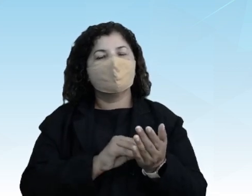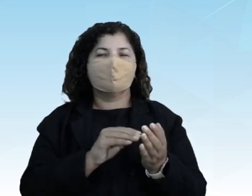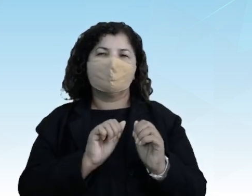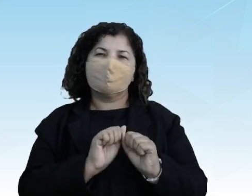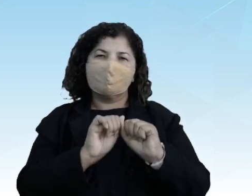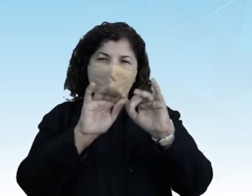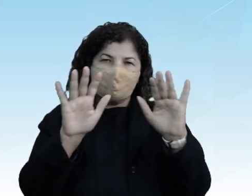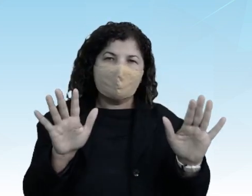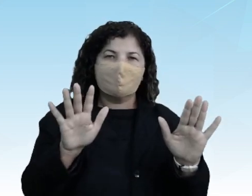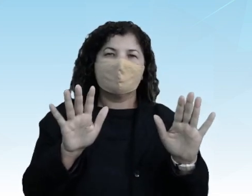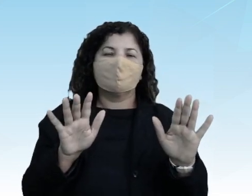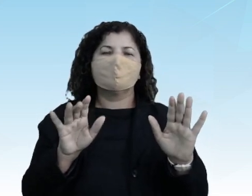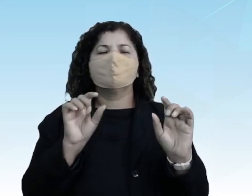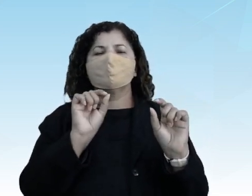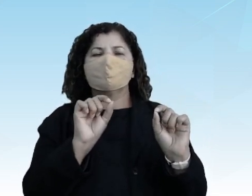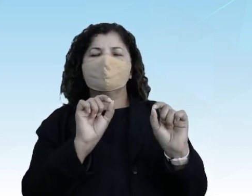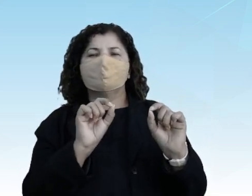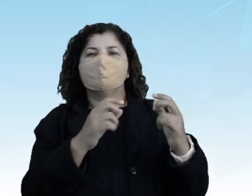fornecer